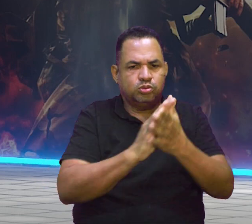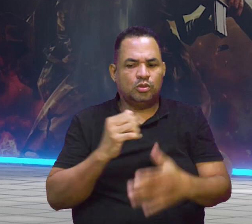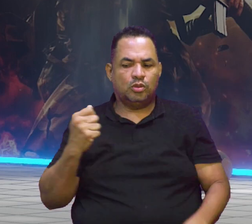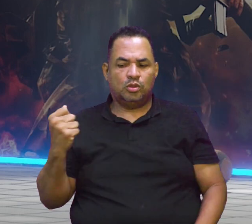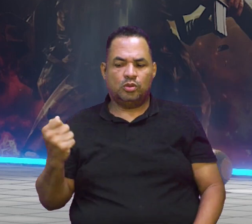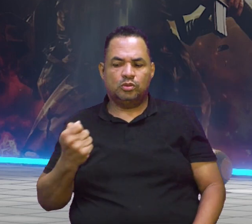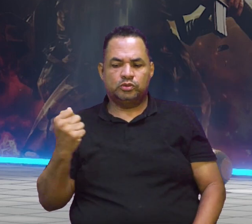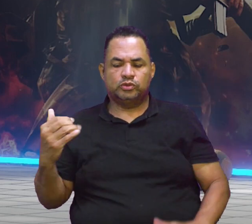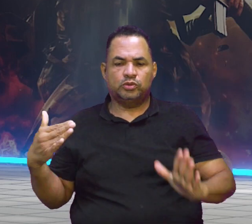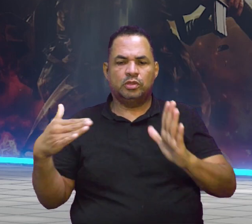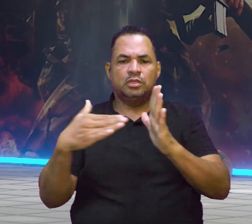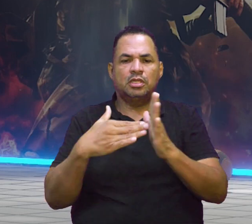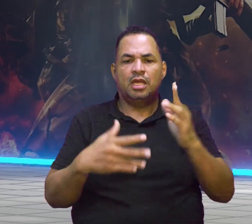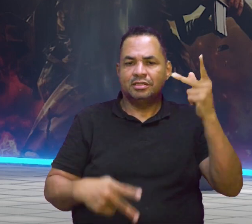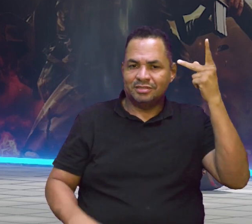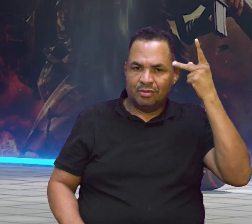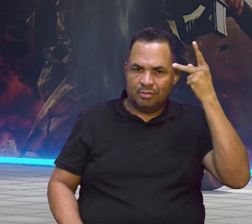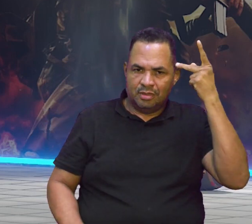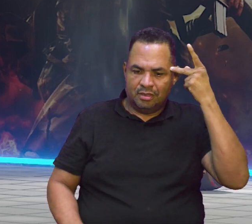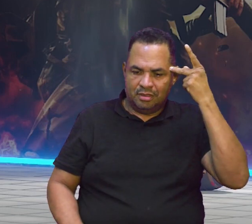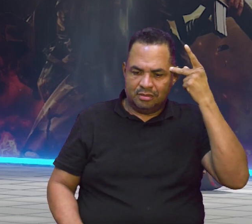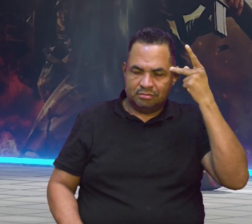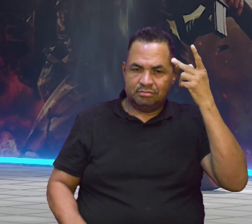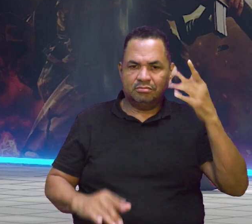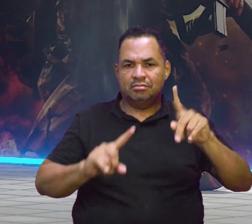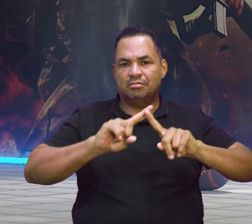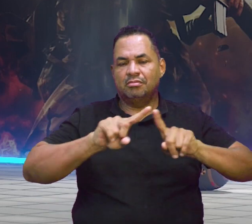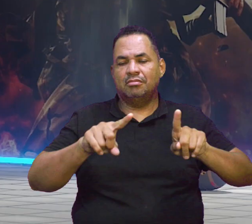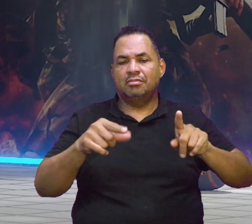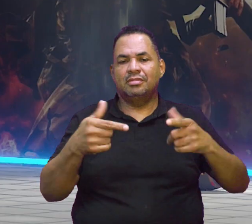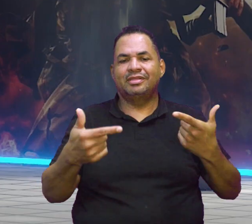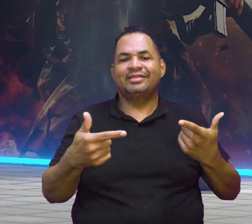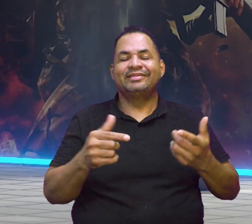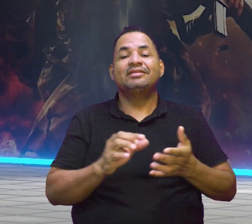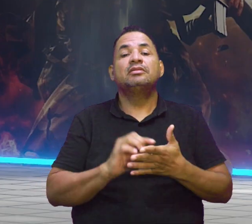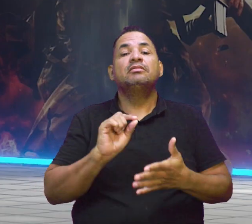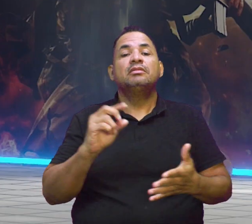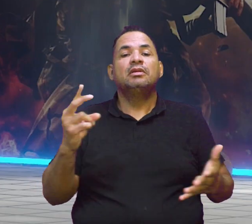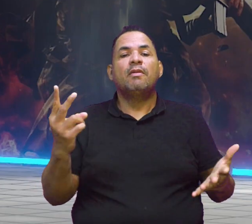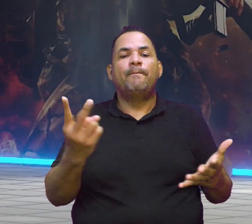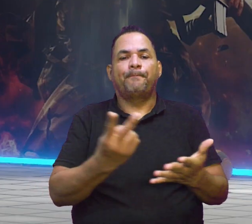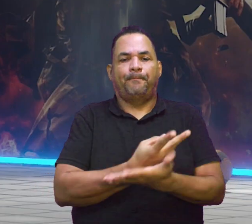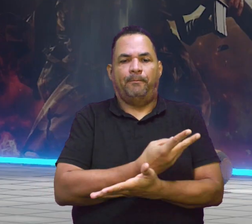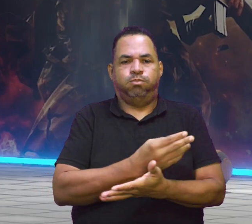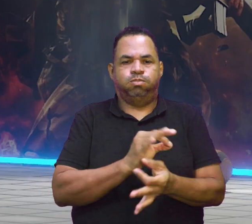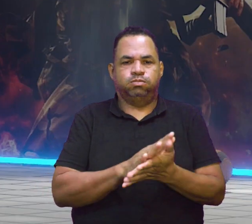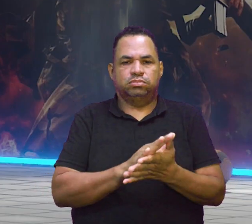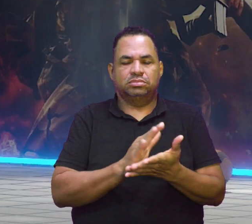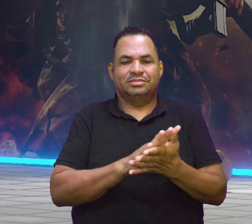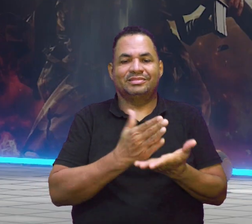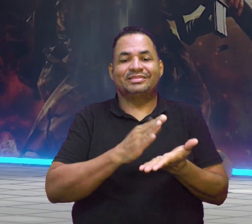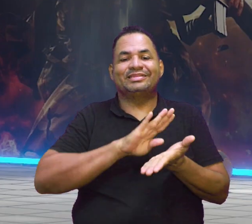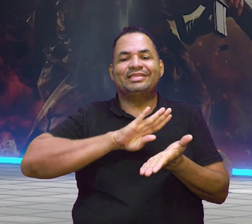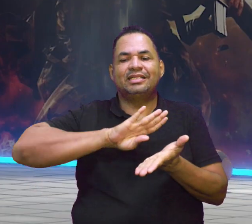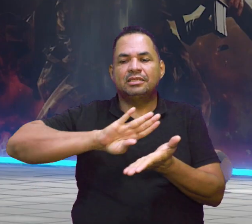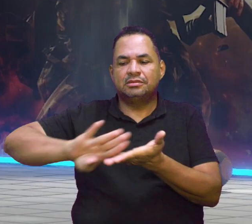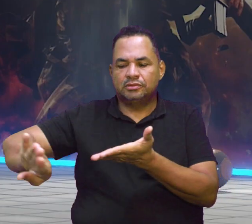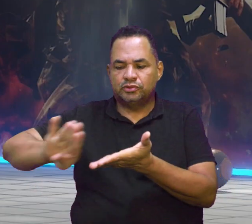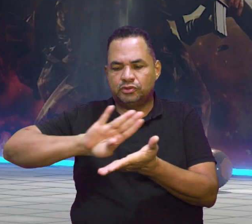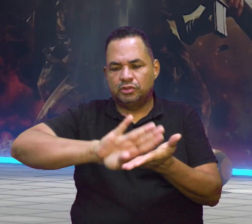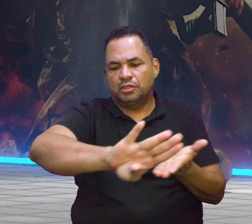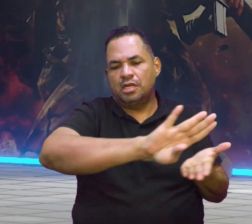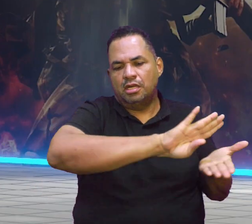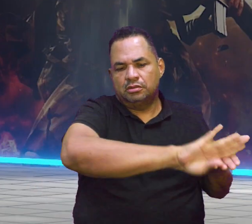Só que para construir essa ferrovia, o que vai acontecer? Vai ter que tirar, desapropriar essas